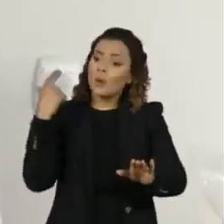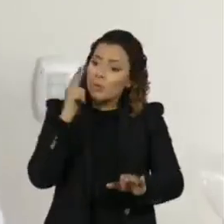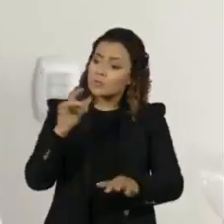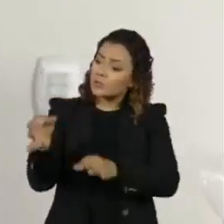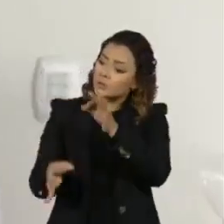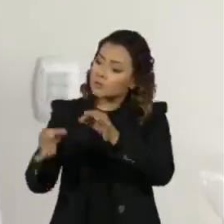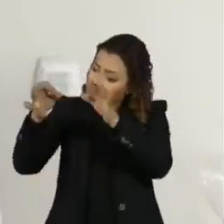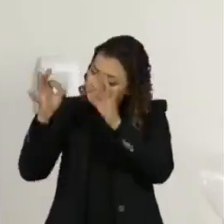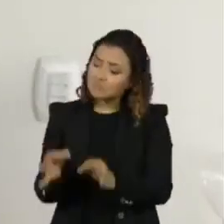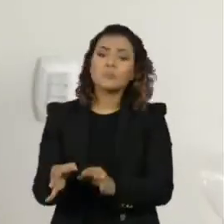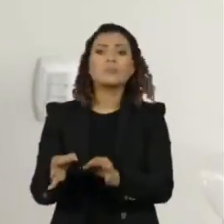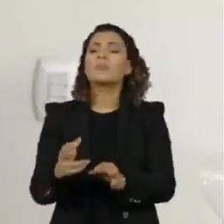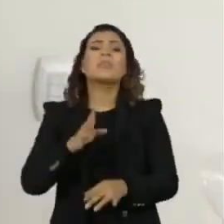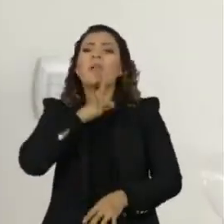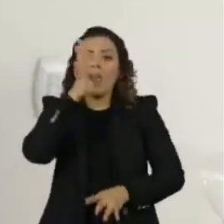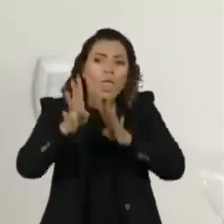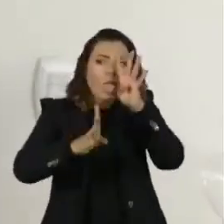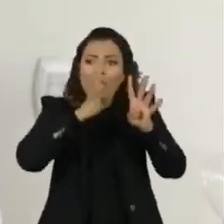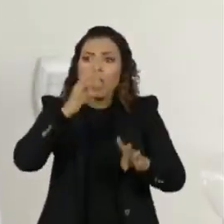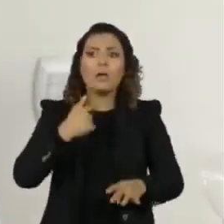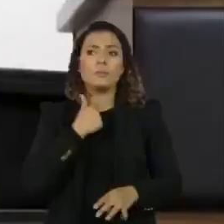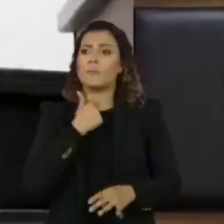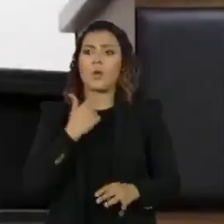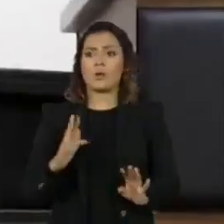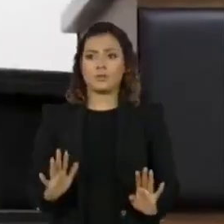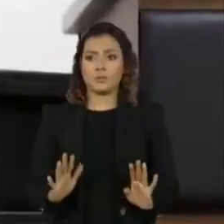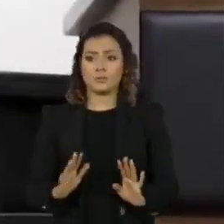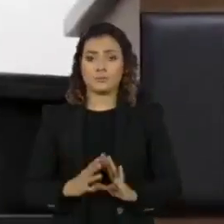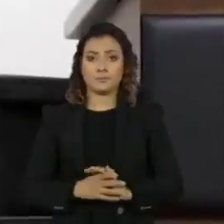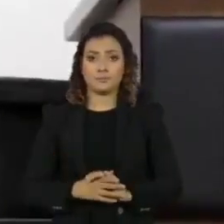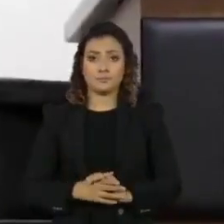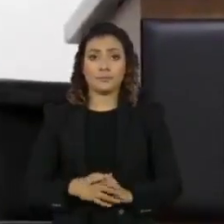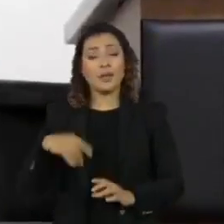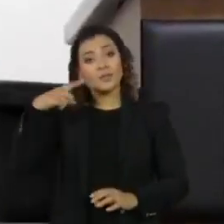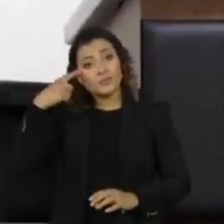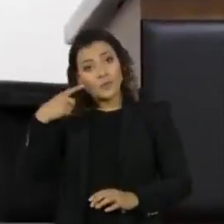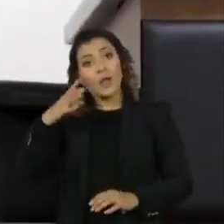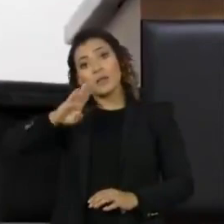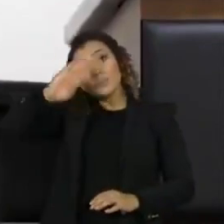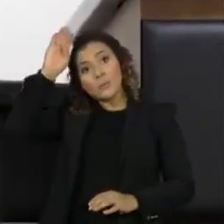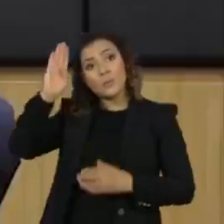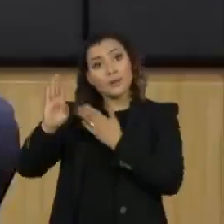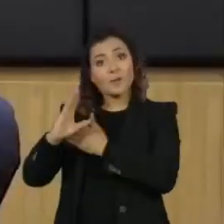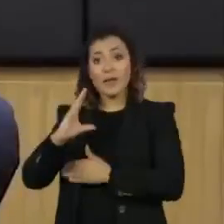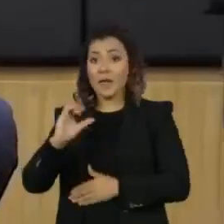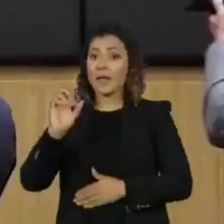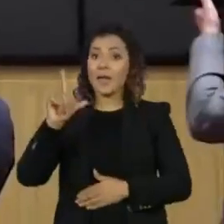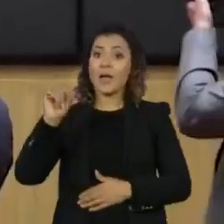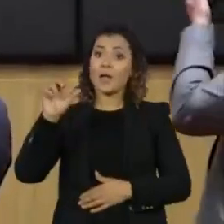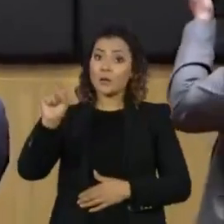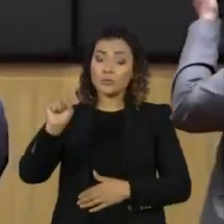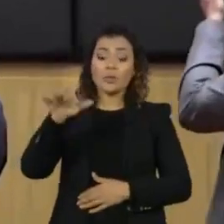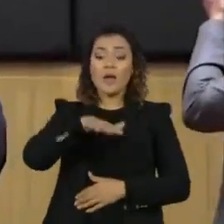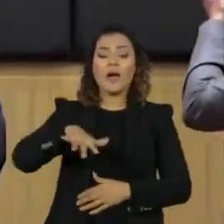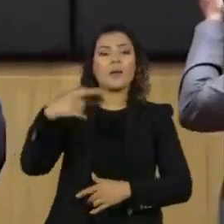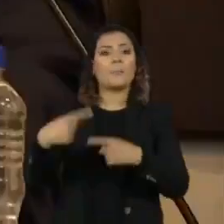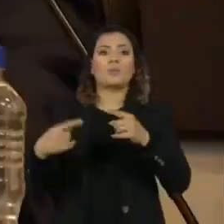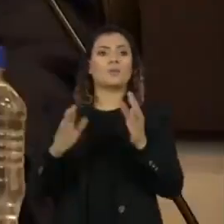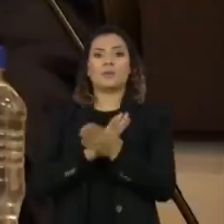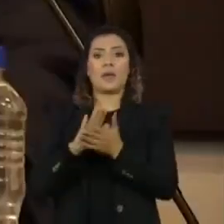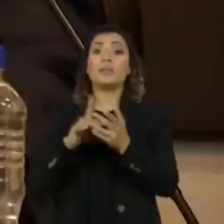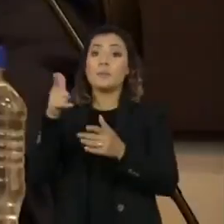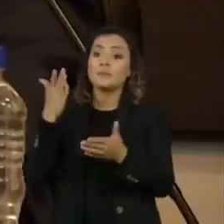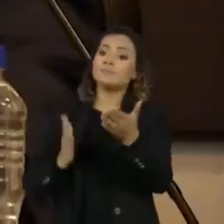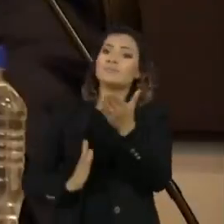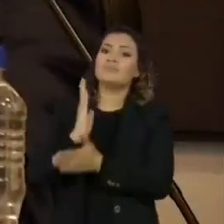justiça, também não podemos atropelar o devido processo legal. Advogado e bombeiro Carlos Moisés não tinha trajetória política até ser